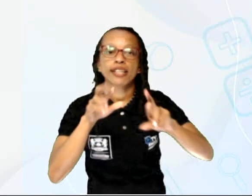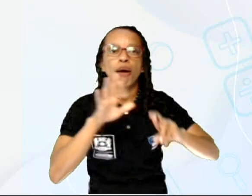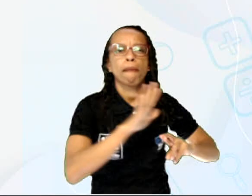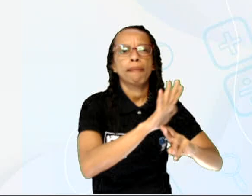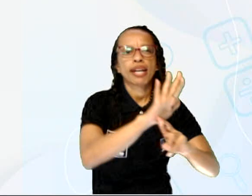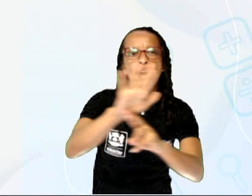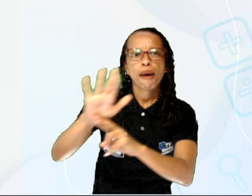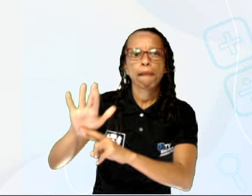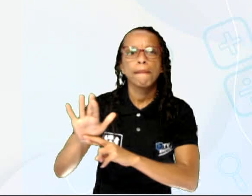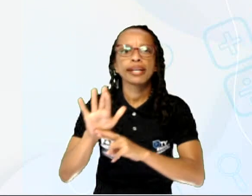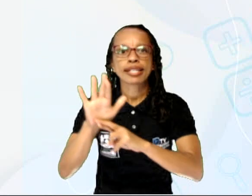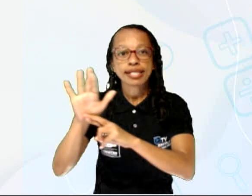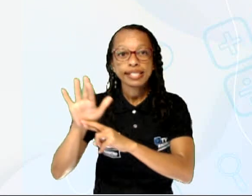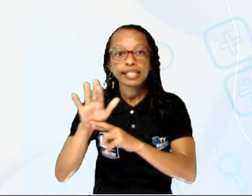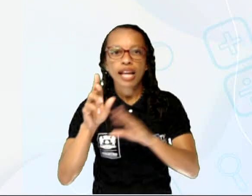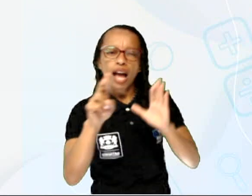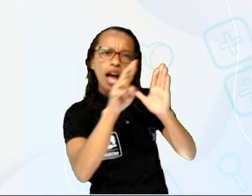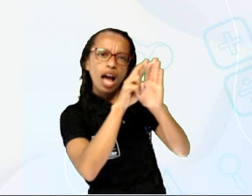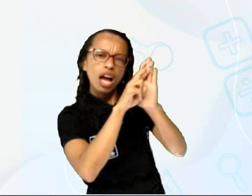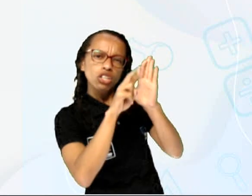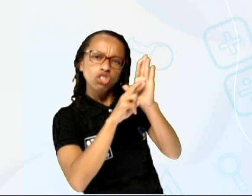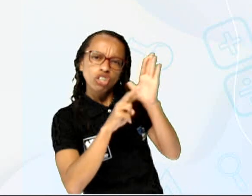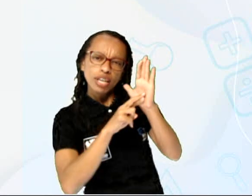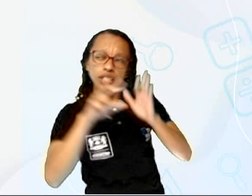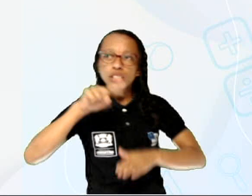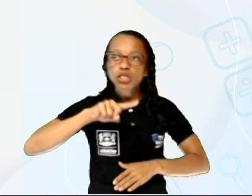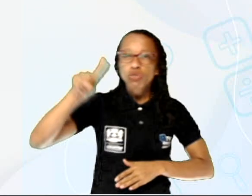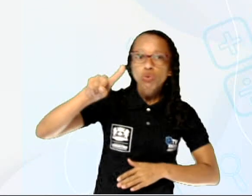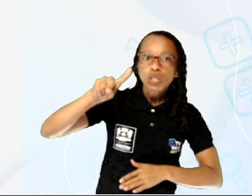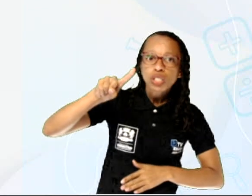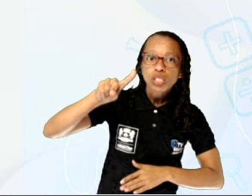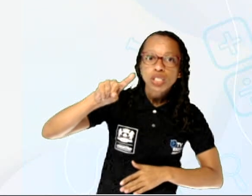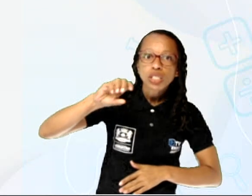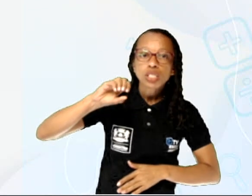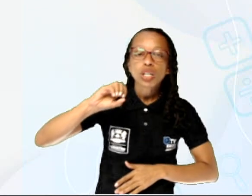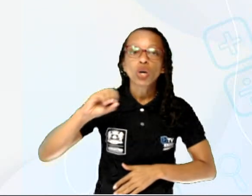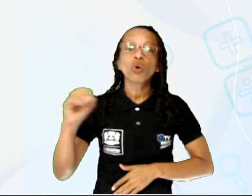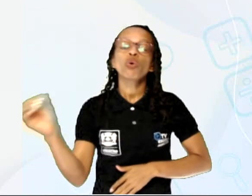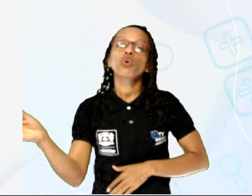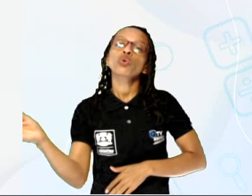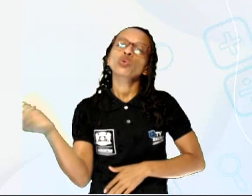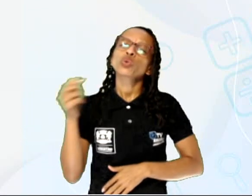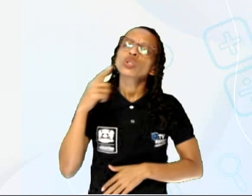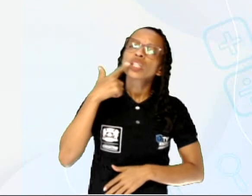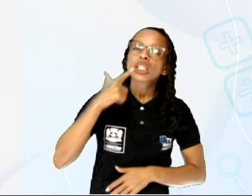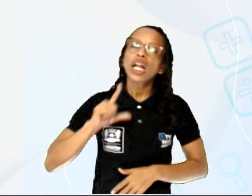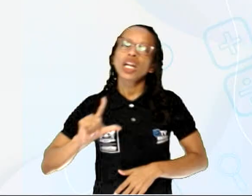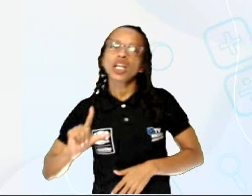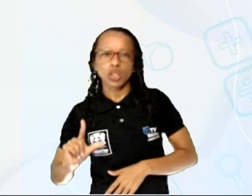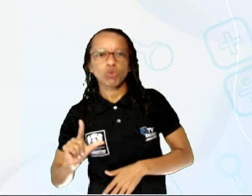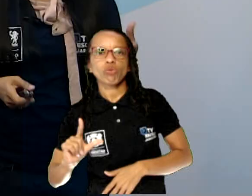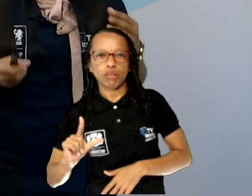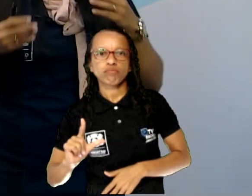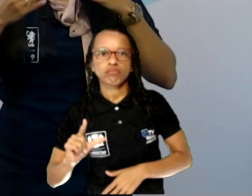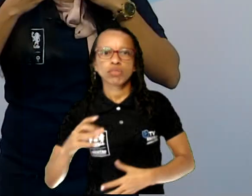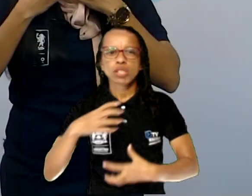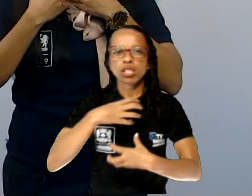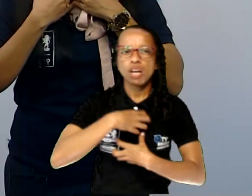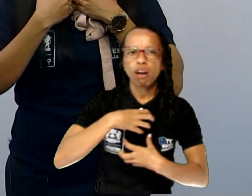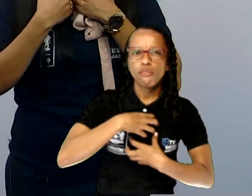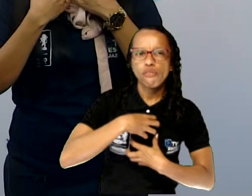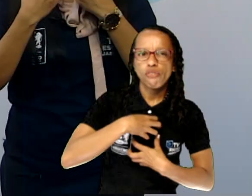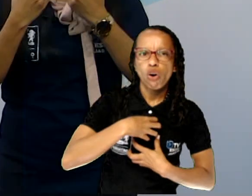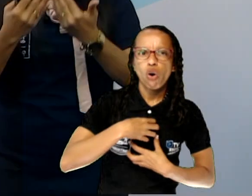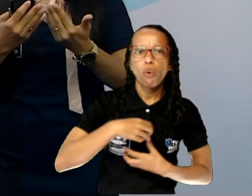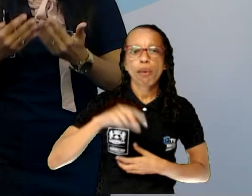fala da pronúncia das palavras, que foge do padrão prosódico mais comum. O mais comum é o sem acento. Então, para ajudar